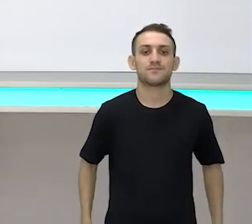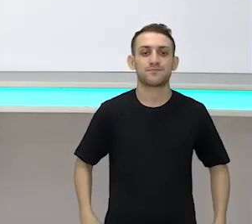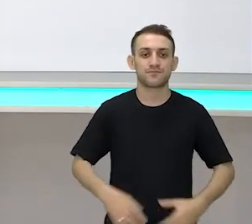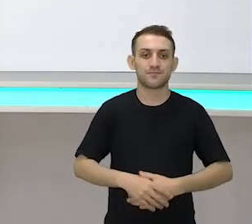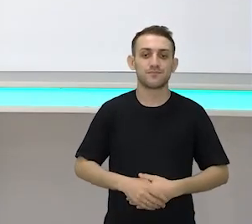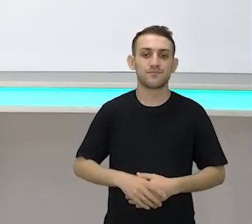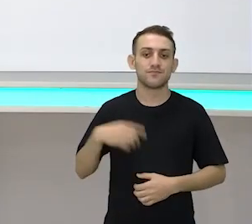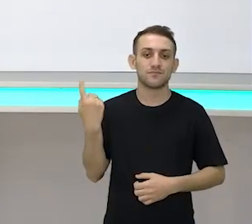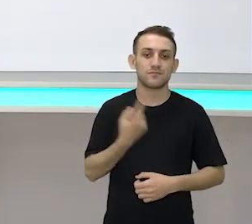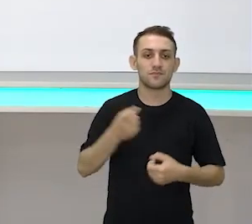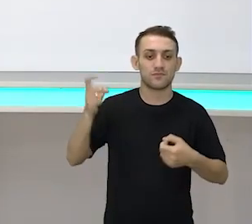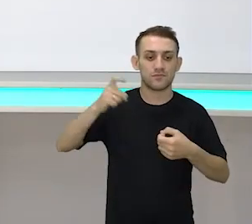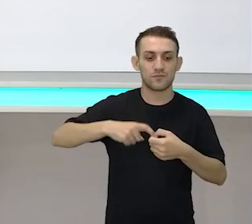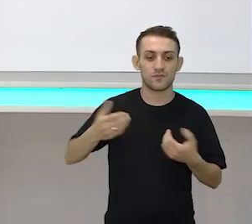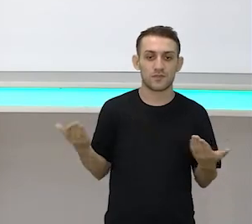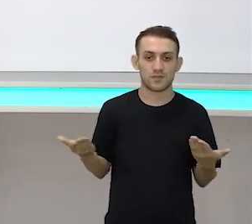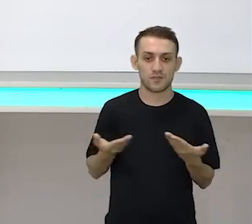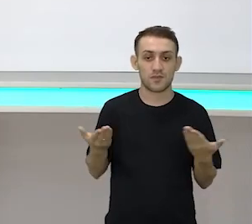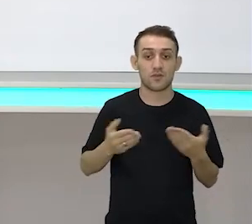Voltamos, pessoal.